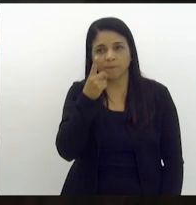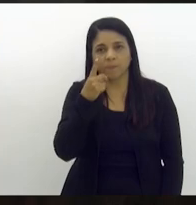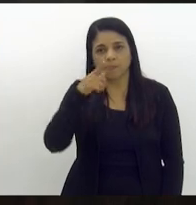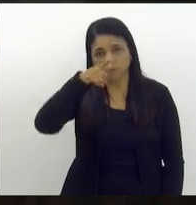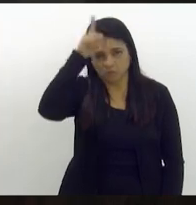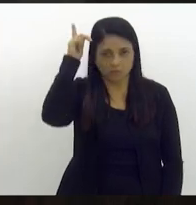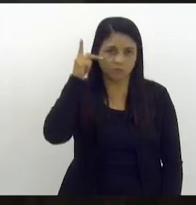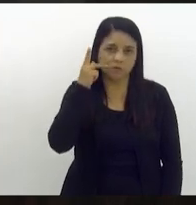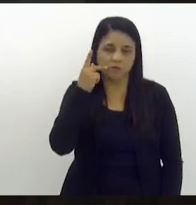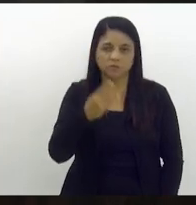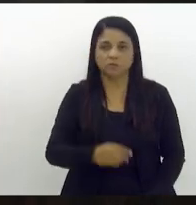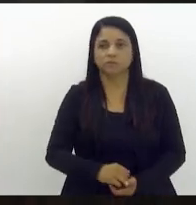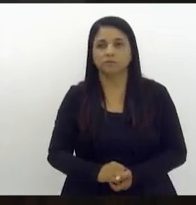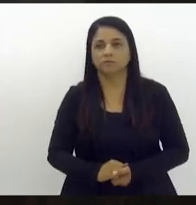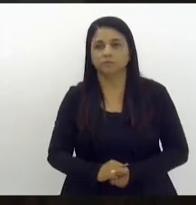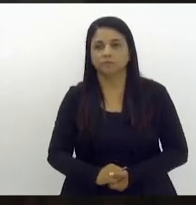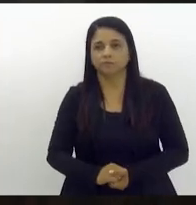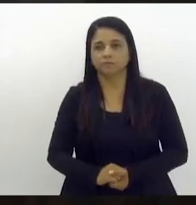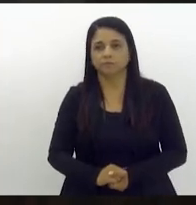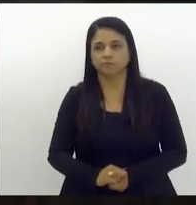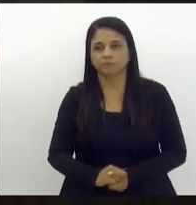Luiz Paulo.